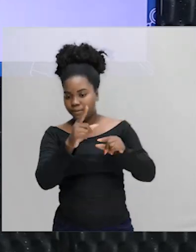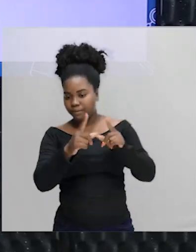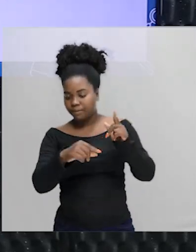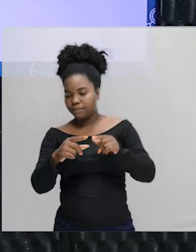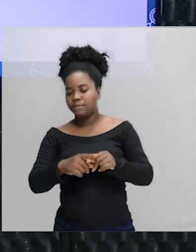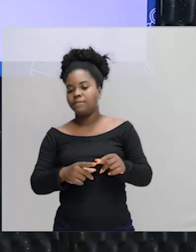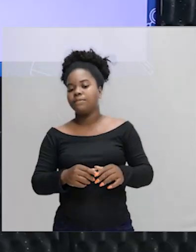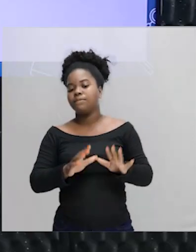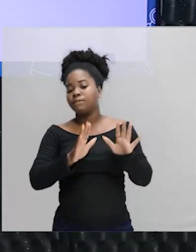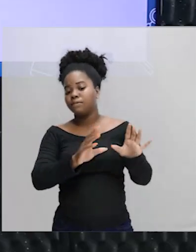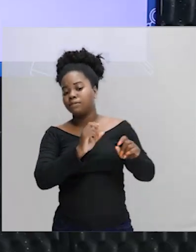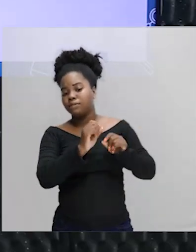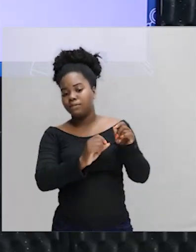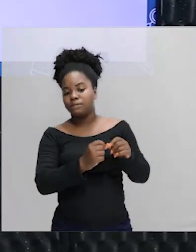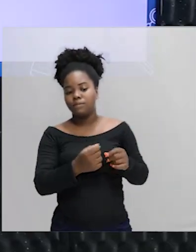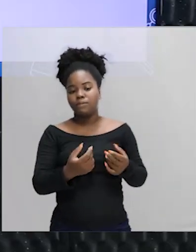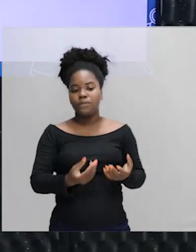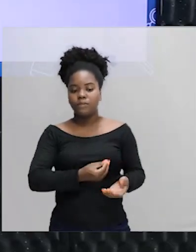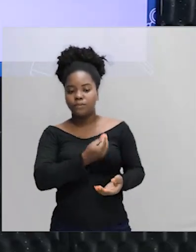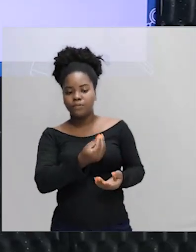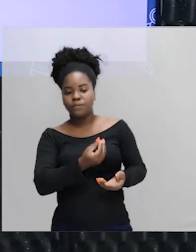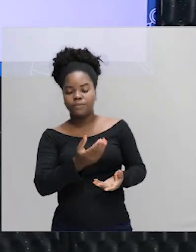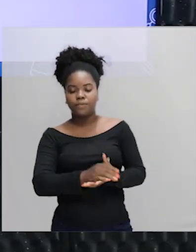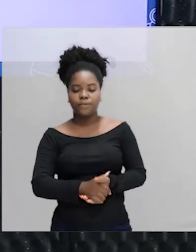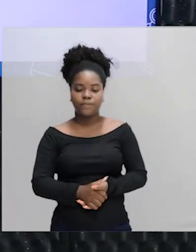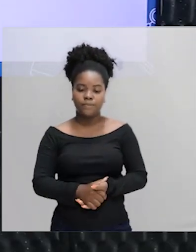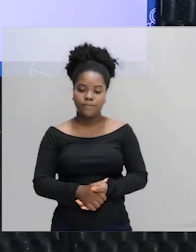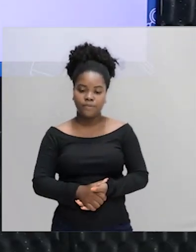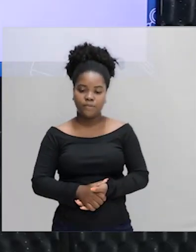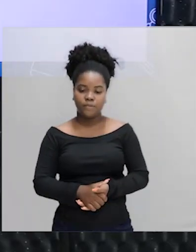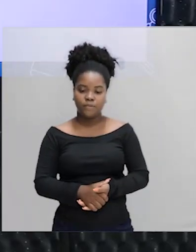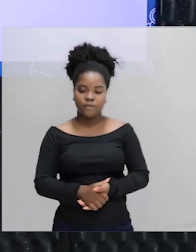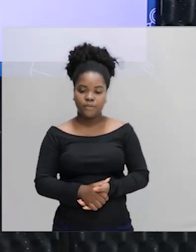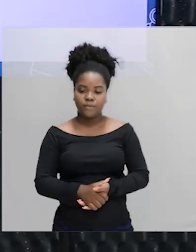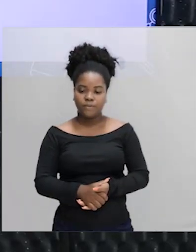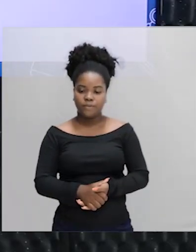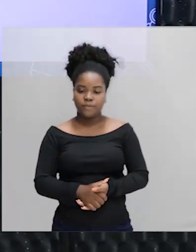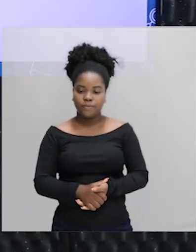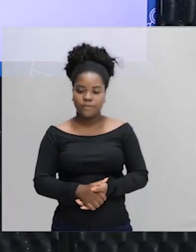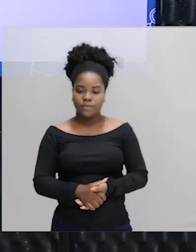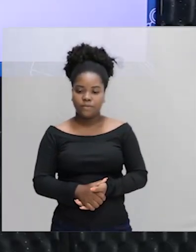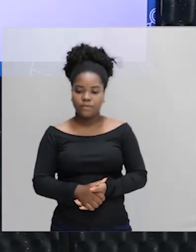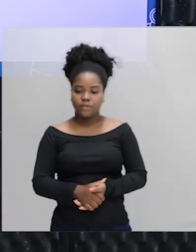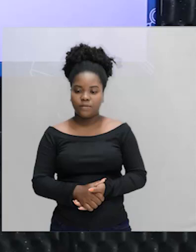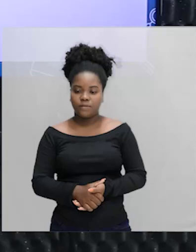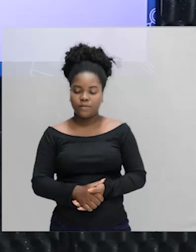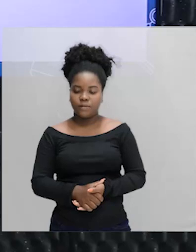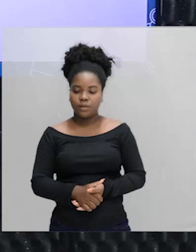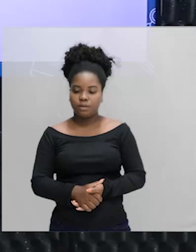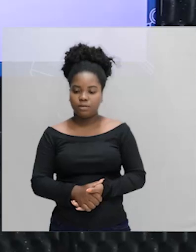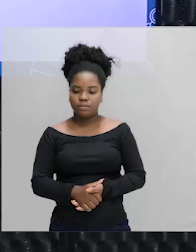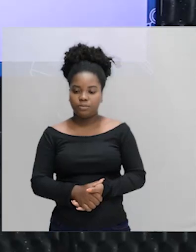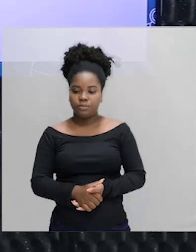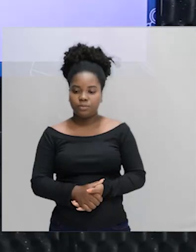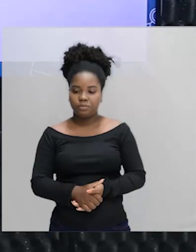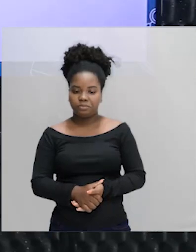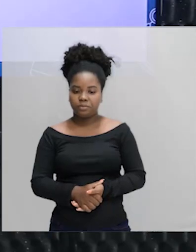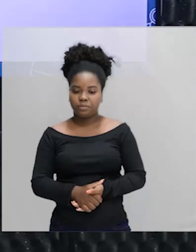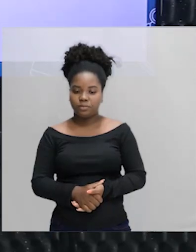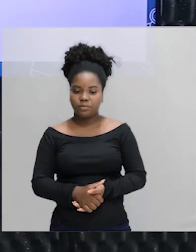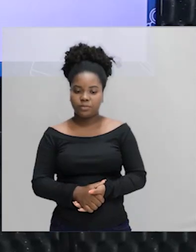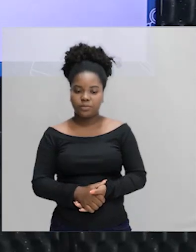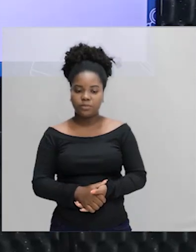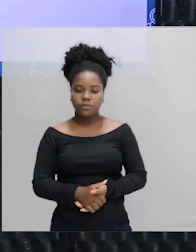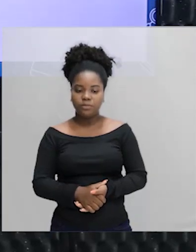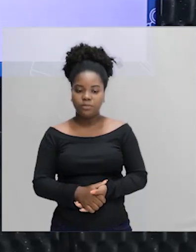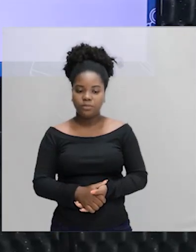ali 90% da sua vida, certo? Consumindo no seu interior o hidrogênio, ok? Que, através das